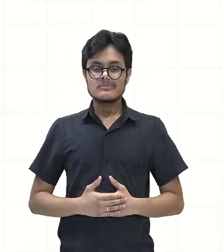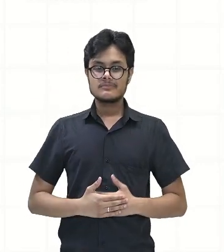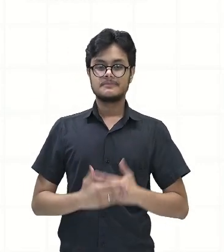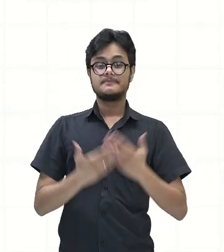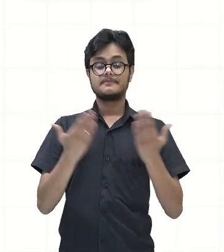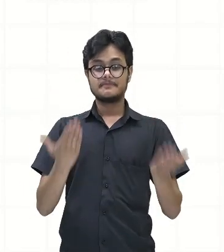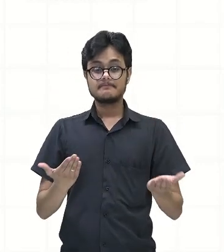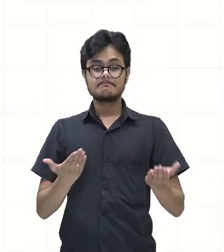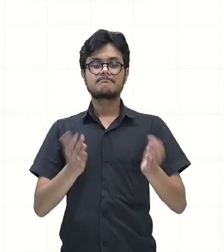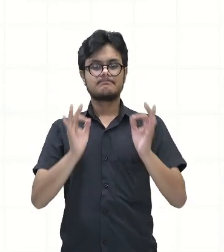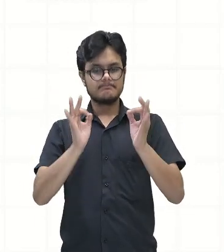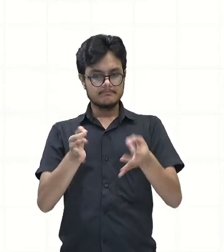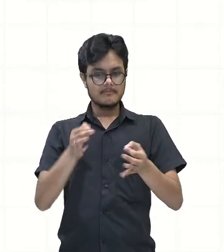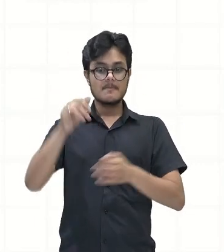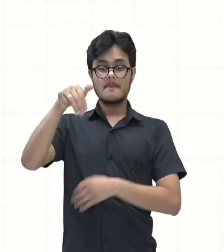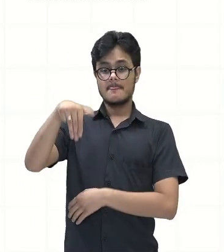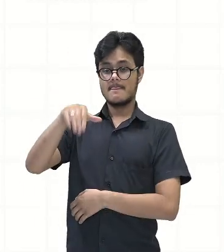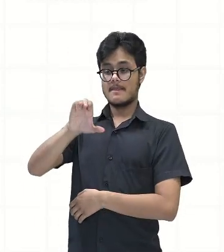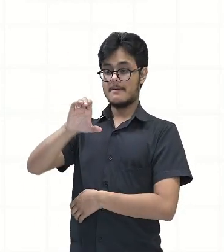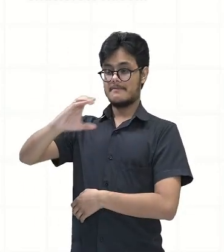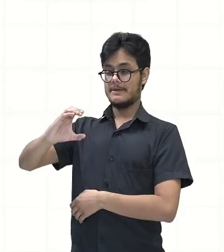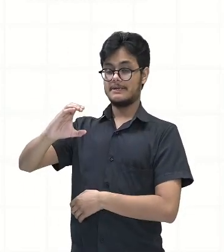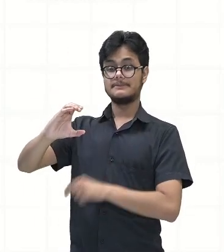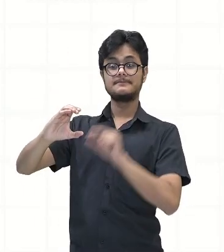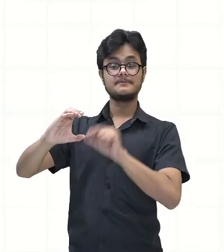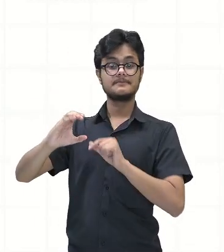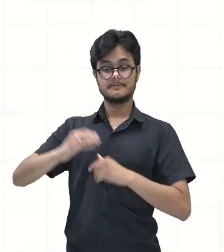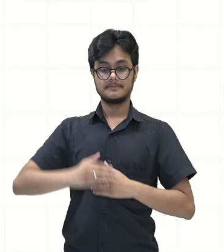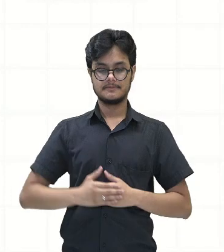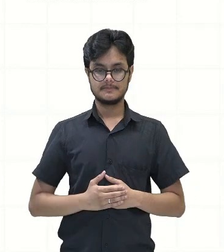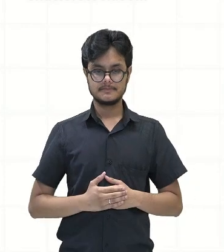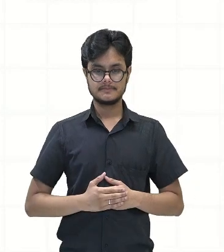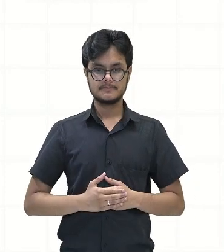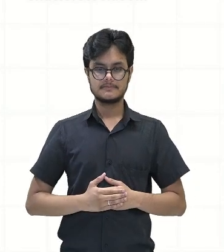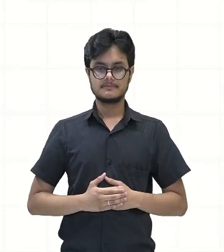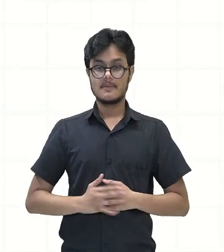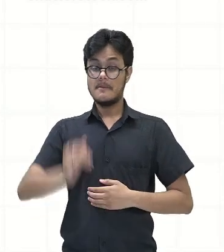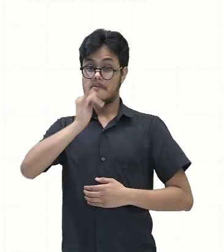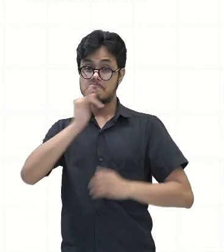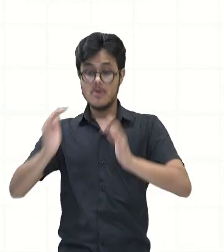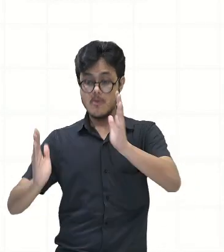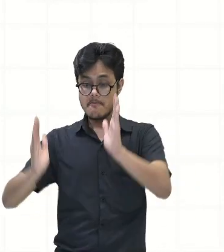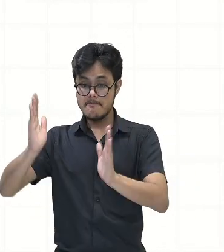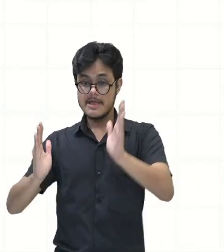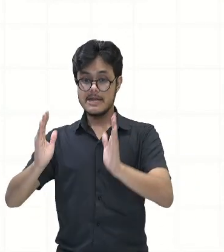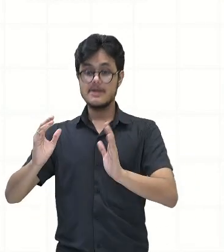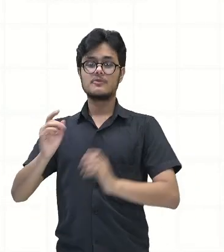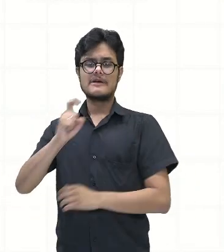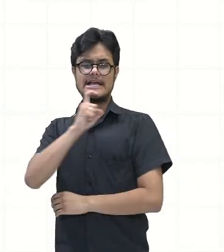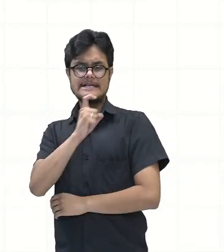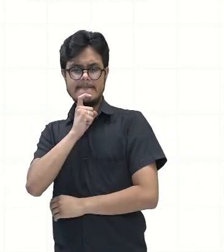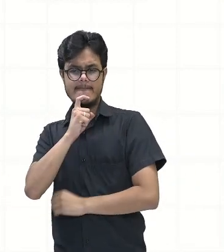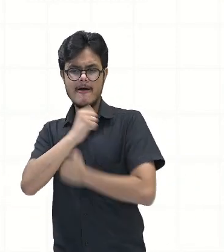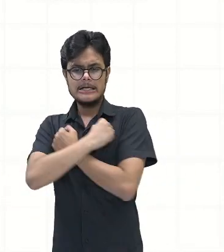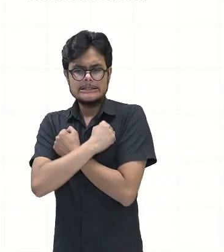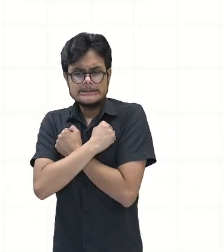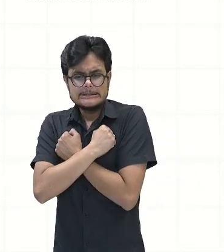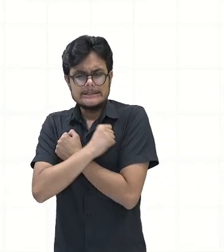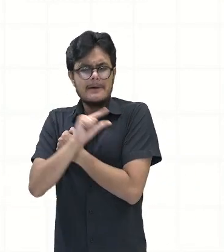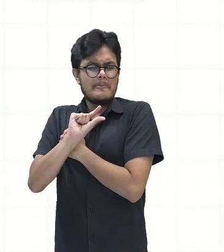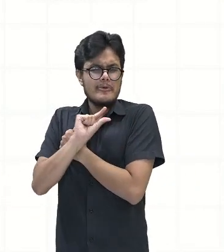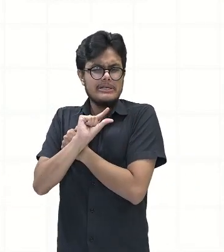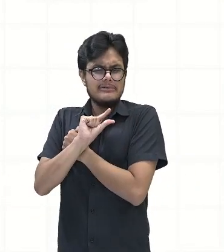de ar equatorial continental, a gente observa aqui que no inverno a atuação dela é